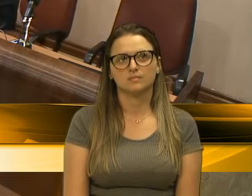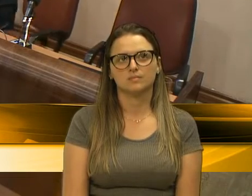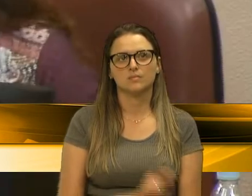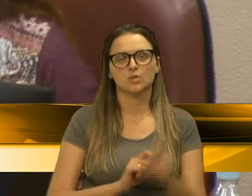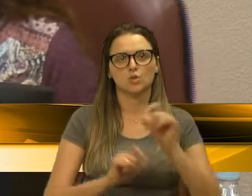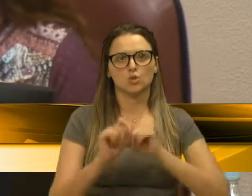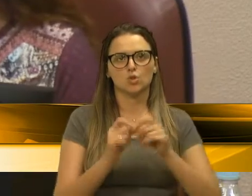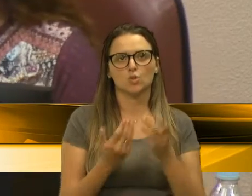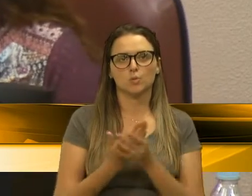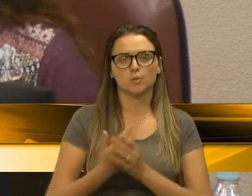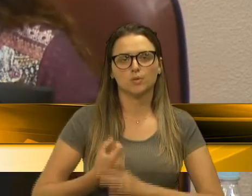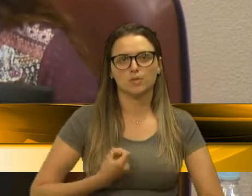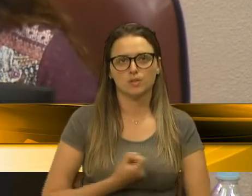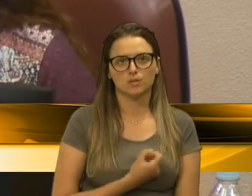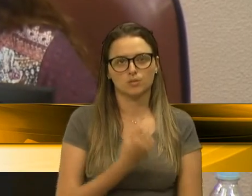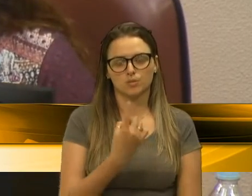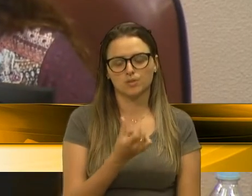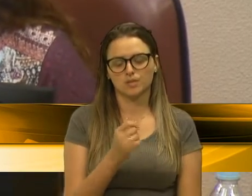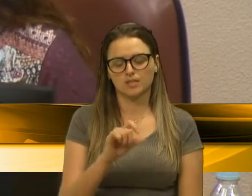Referente ao processo número